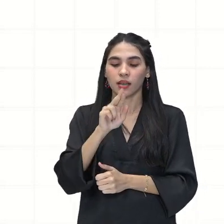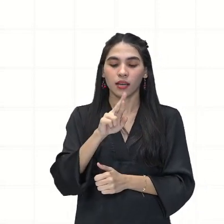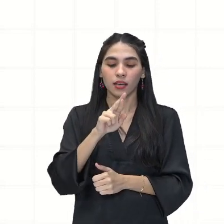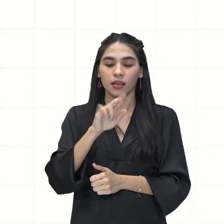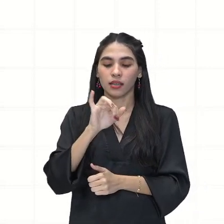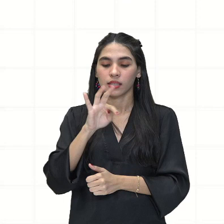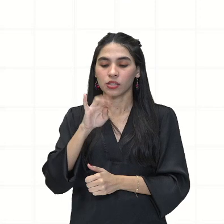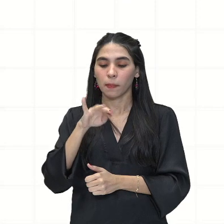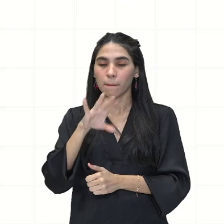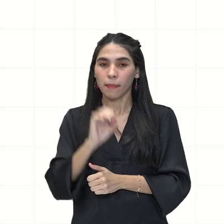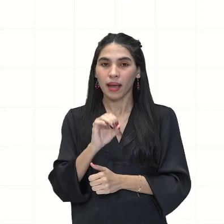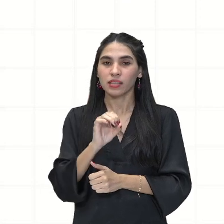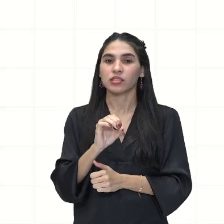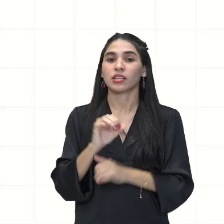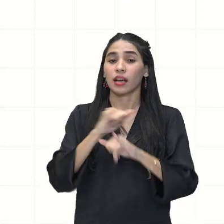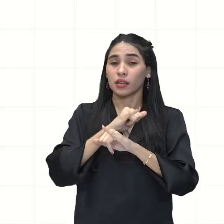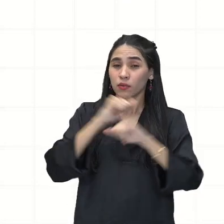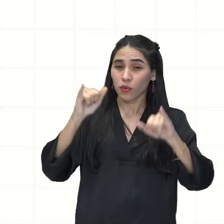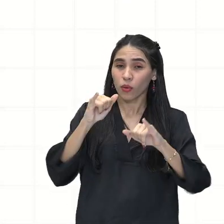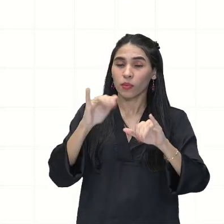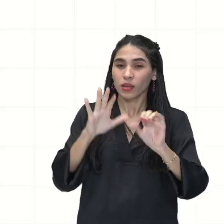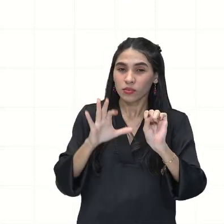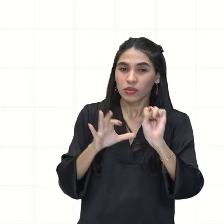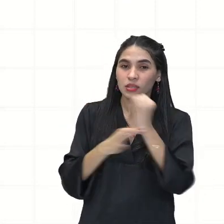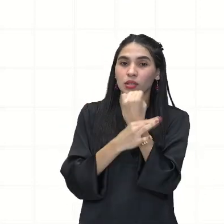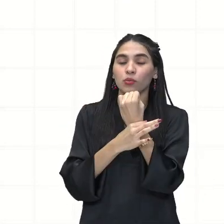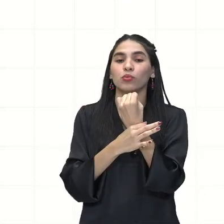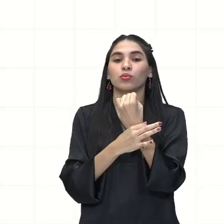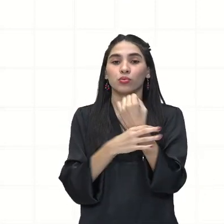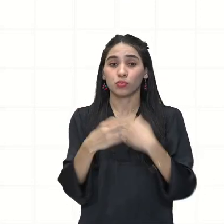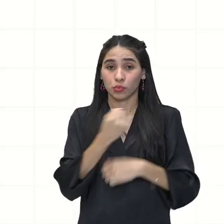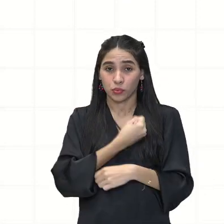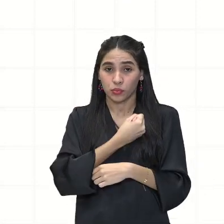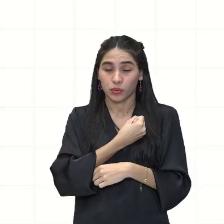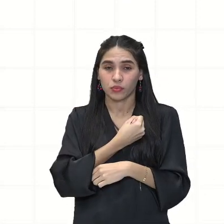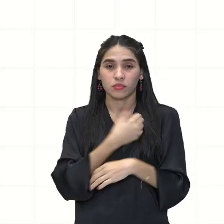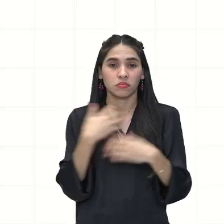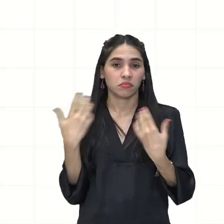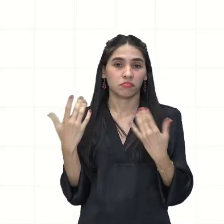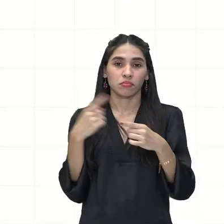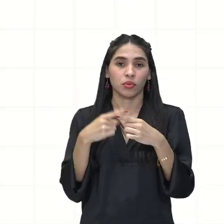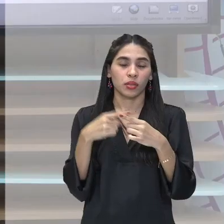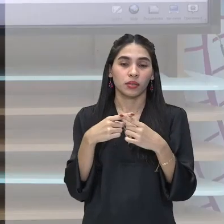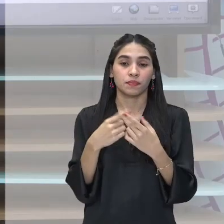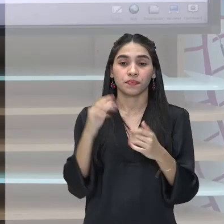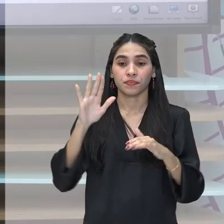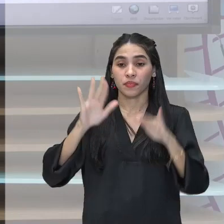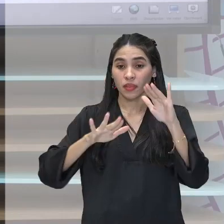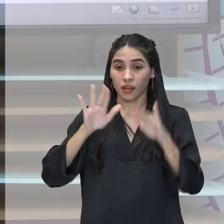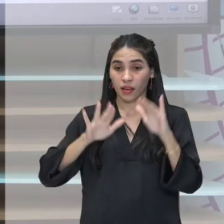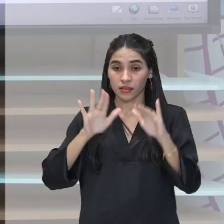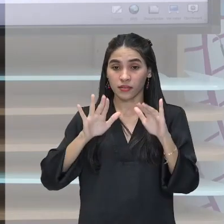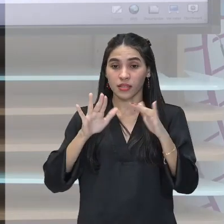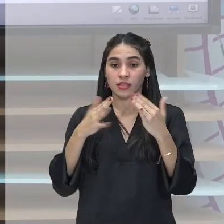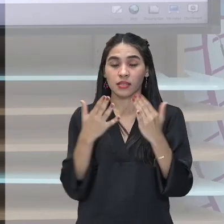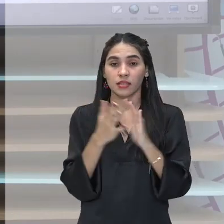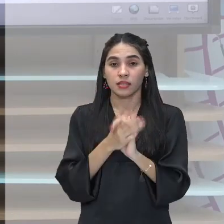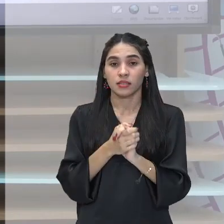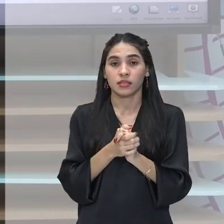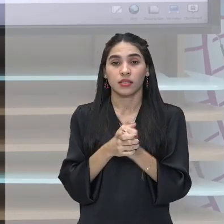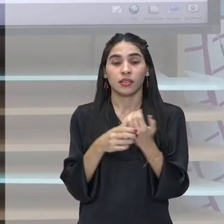quão confiável é esse valor. Por que isso? Porque às vezes, certo,